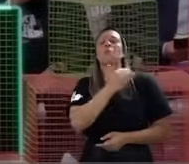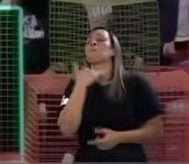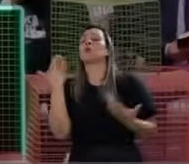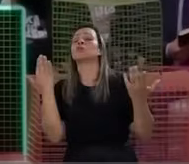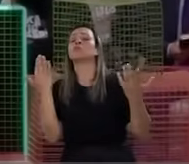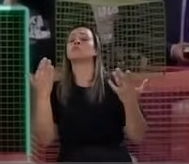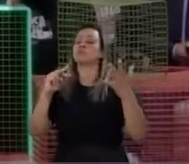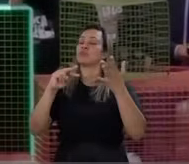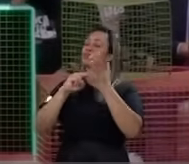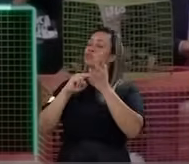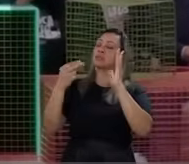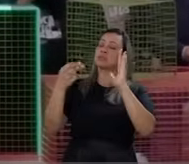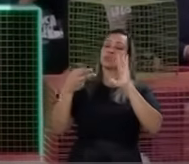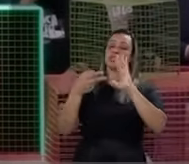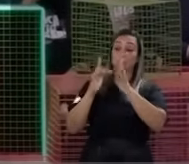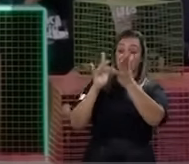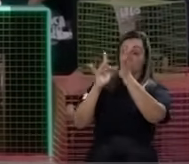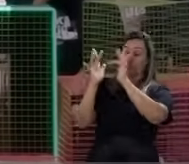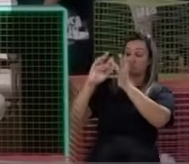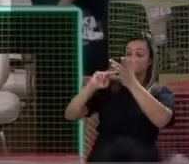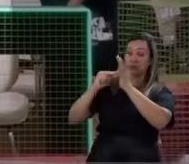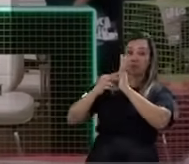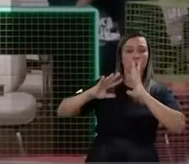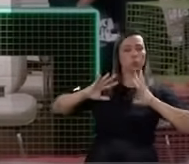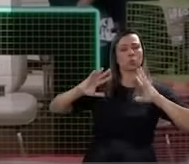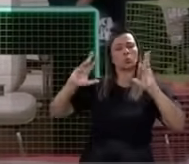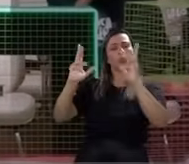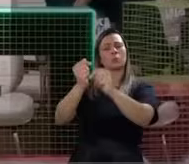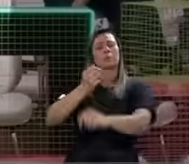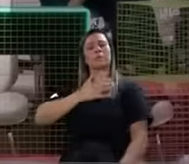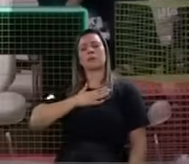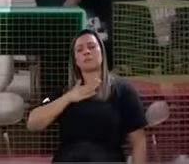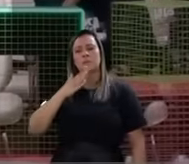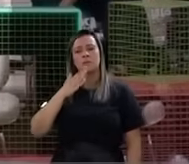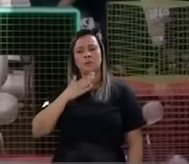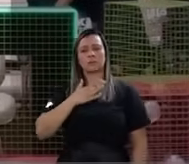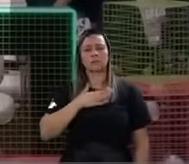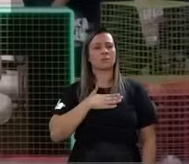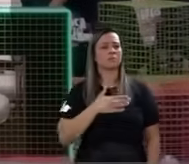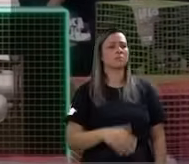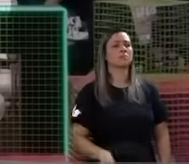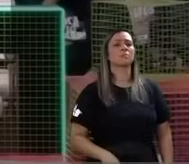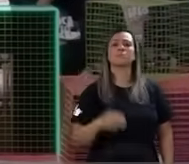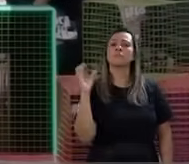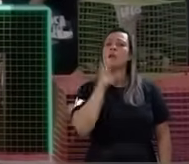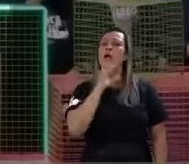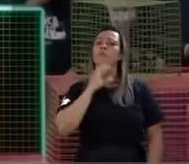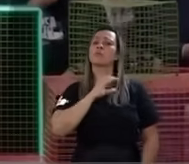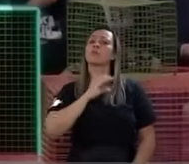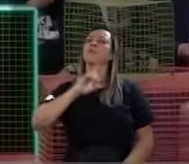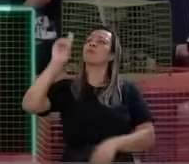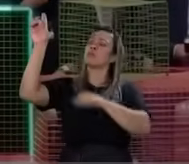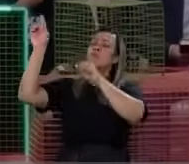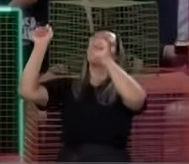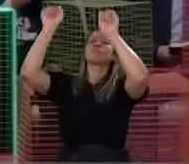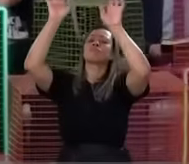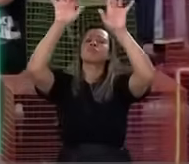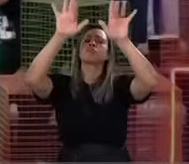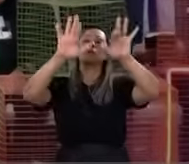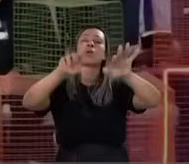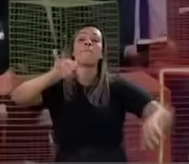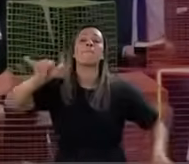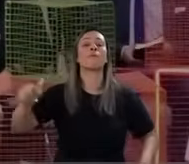que tudo pra mim é Jesus. Você tem um minuto pra receber o que tá caindo. Enquanto eu